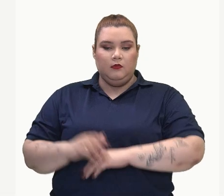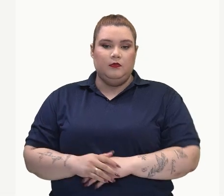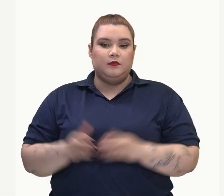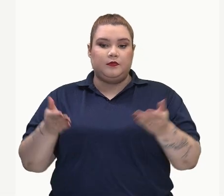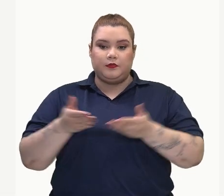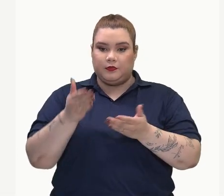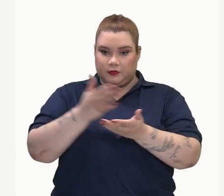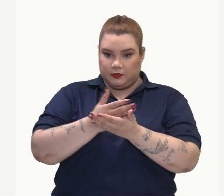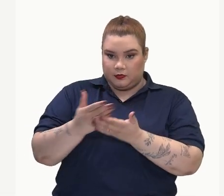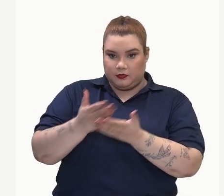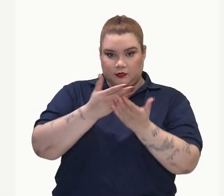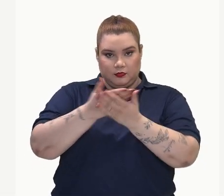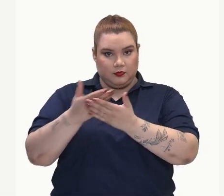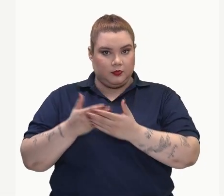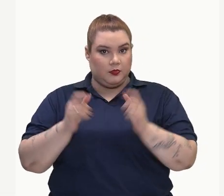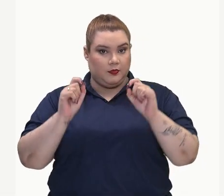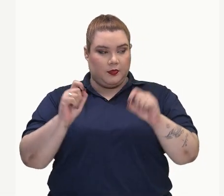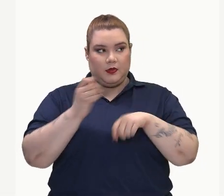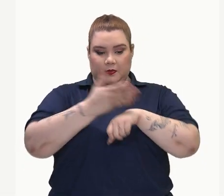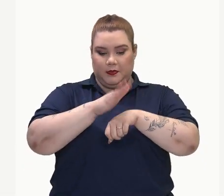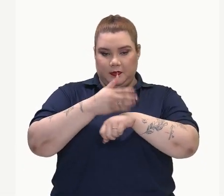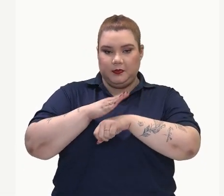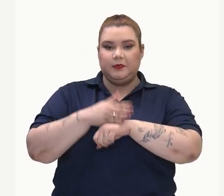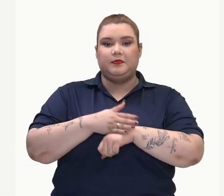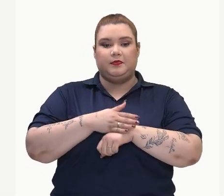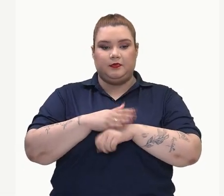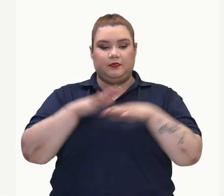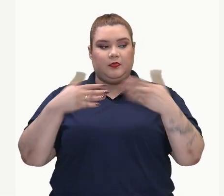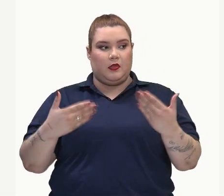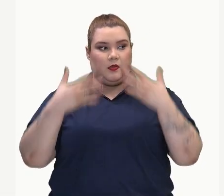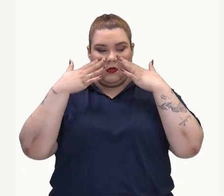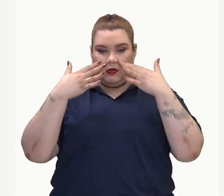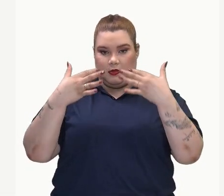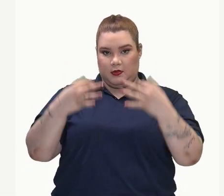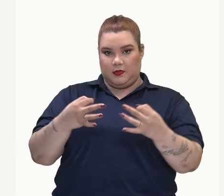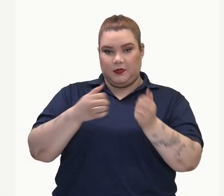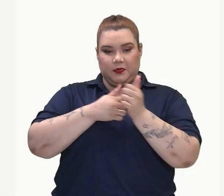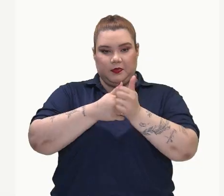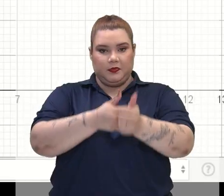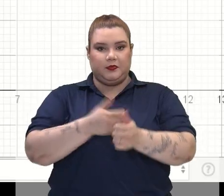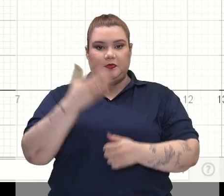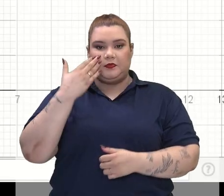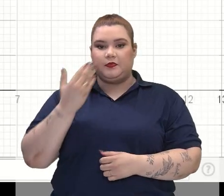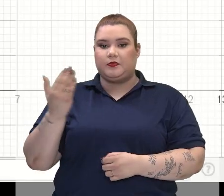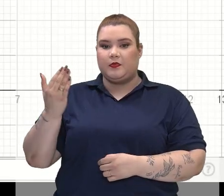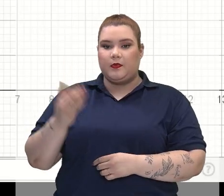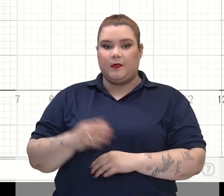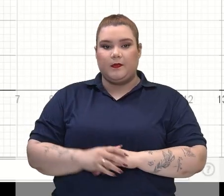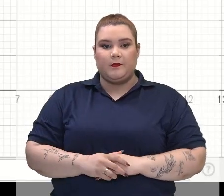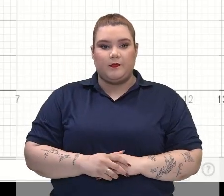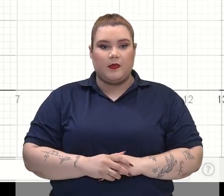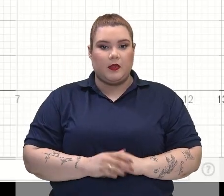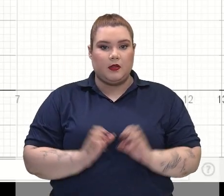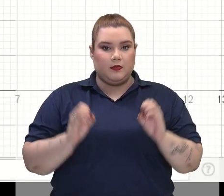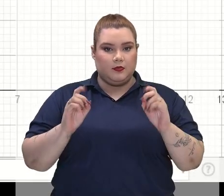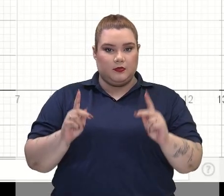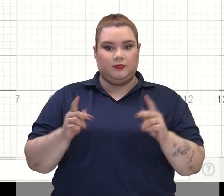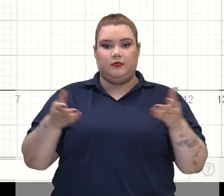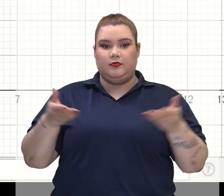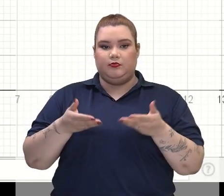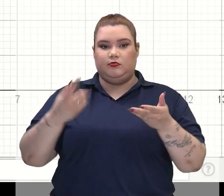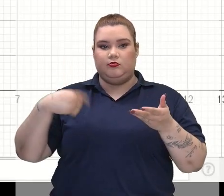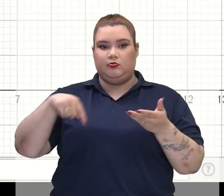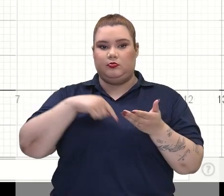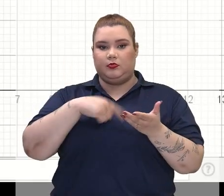vamos passar aqui para a prática. Então, muita atenção aí, me acompanhem. Muito bem, queridos alunos. Então, como vimos